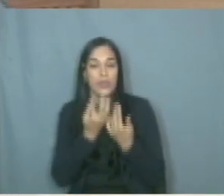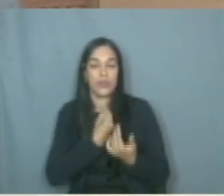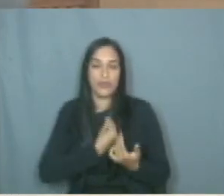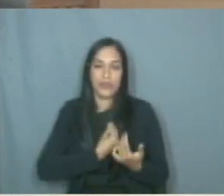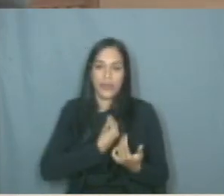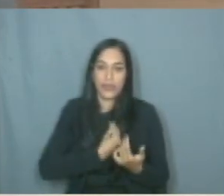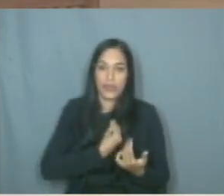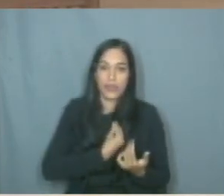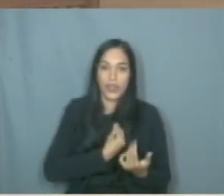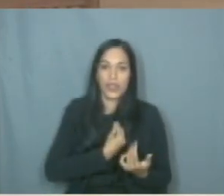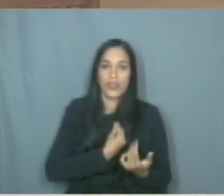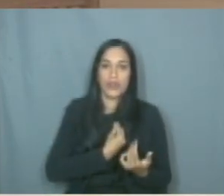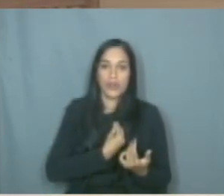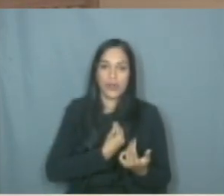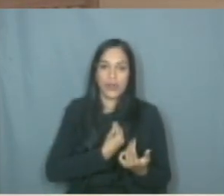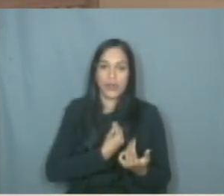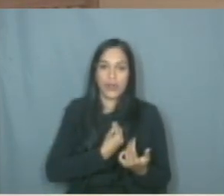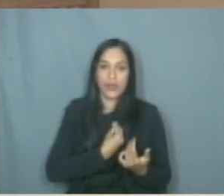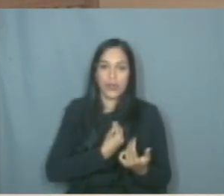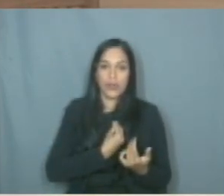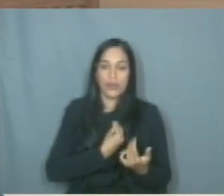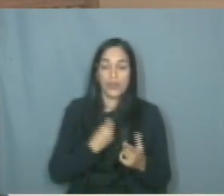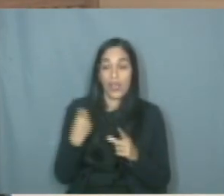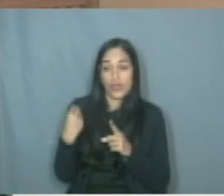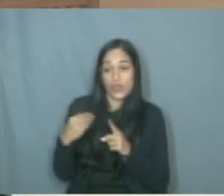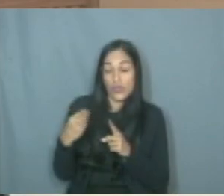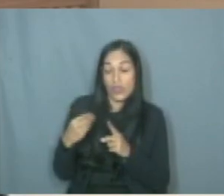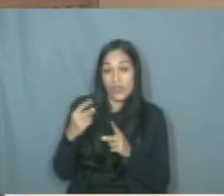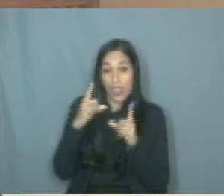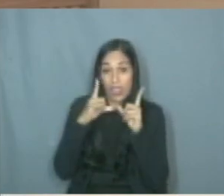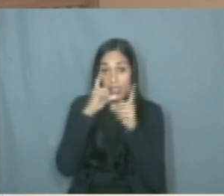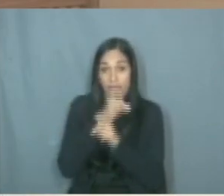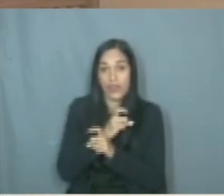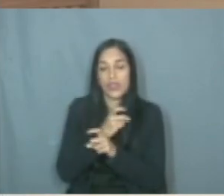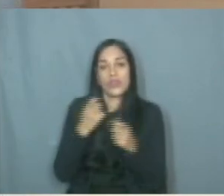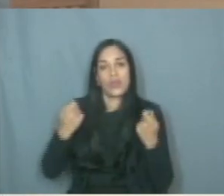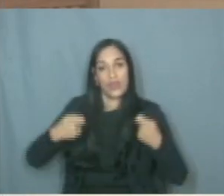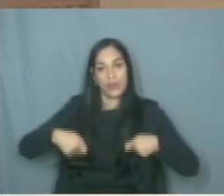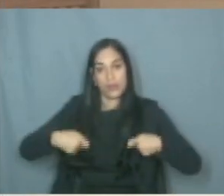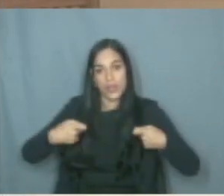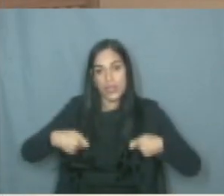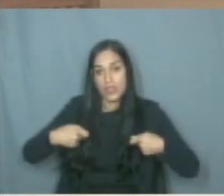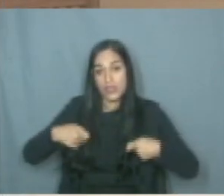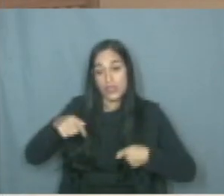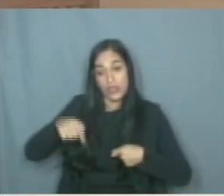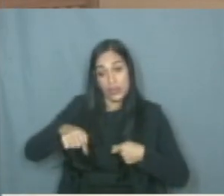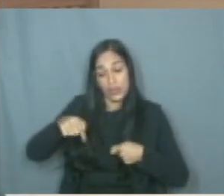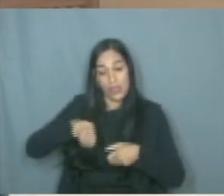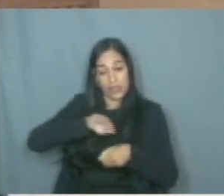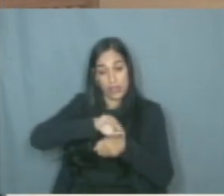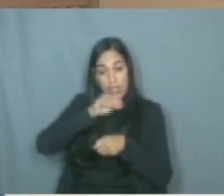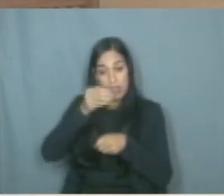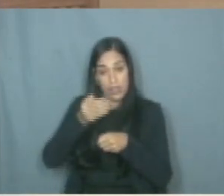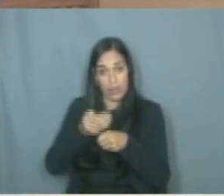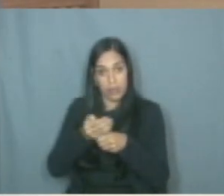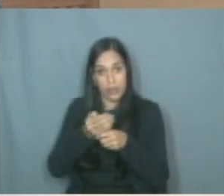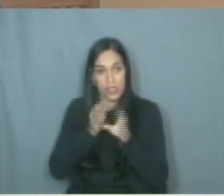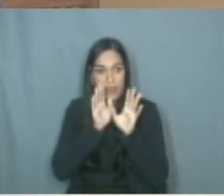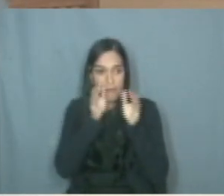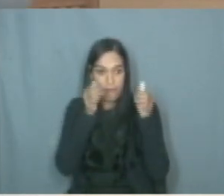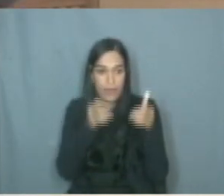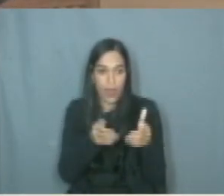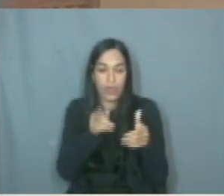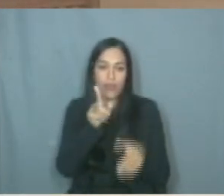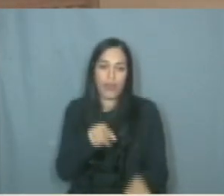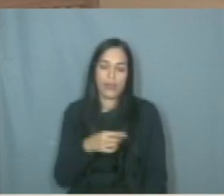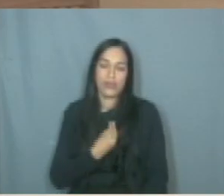em situação degradante, subhumana. É preciso que essa casa volte o seu olhar para essa